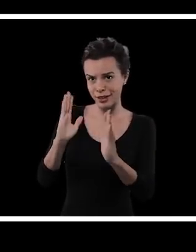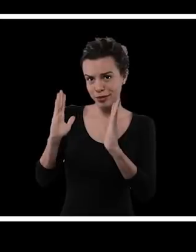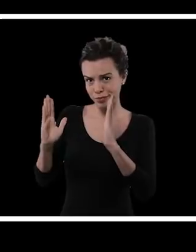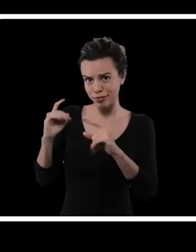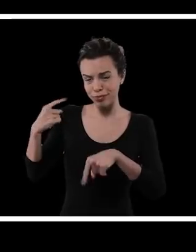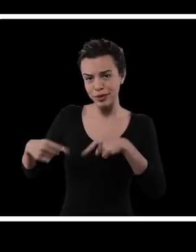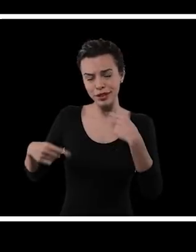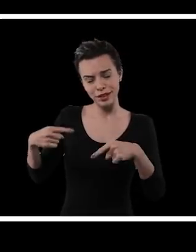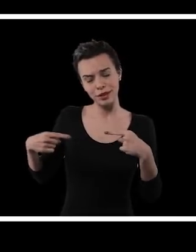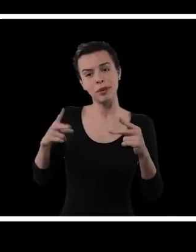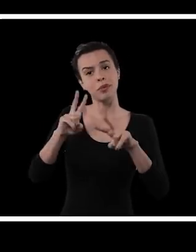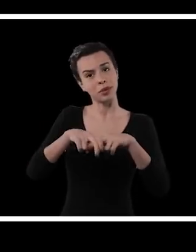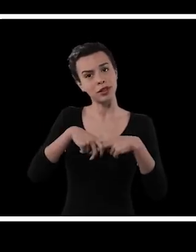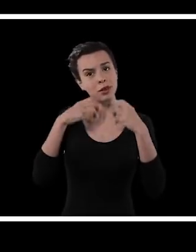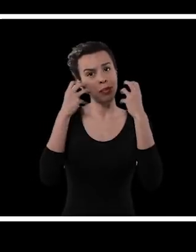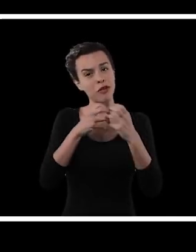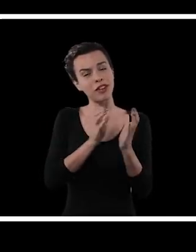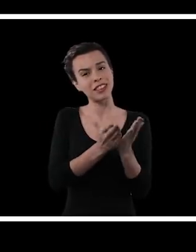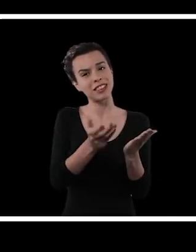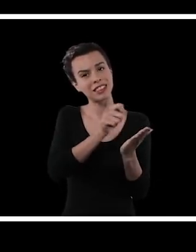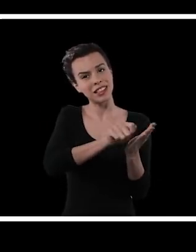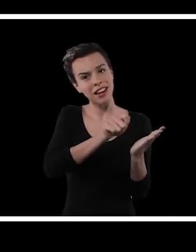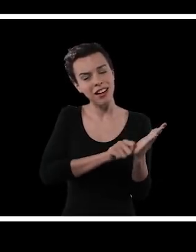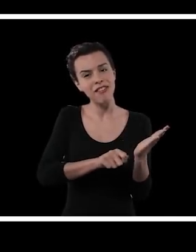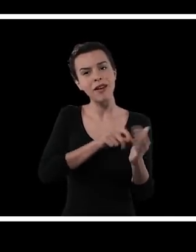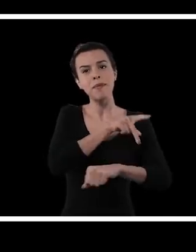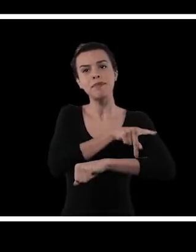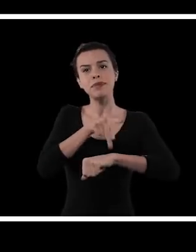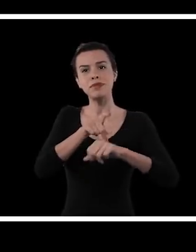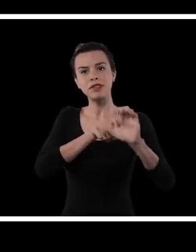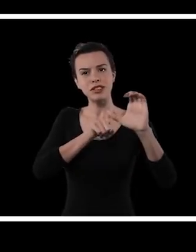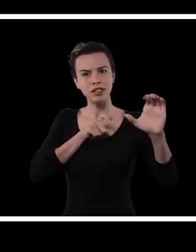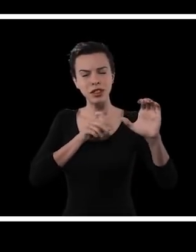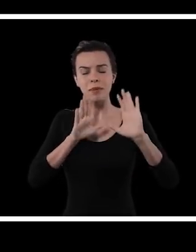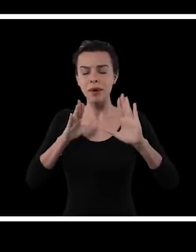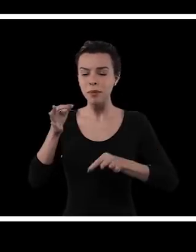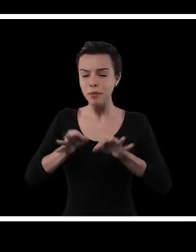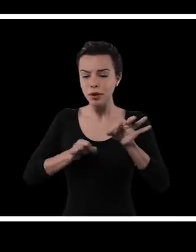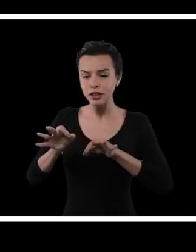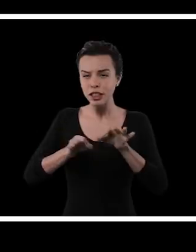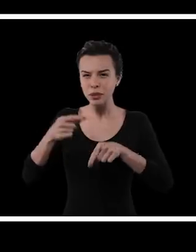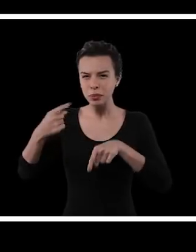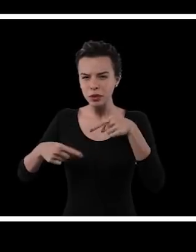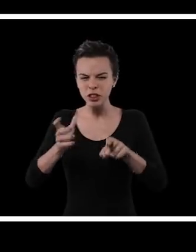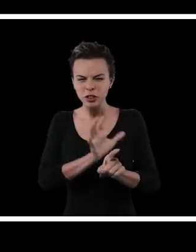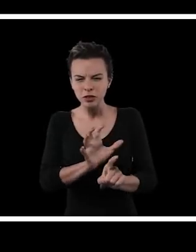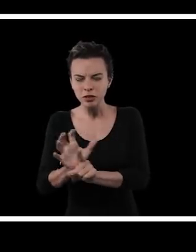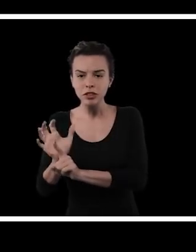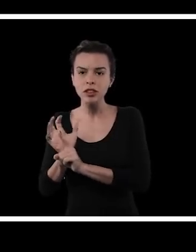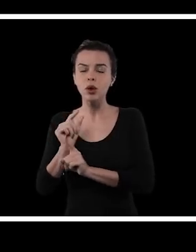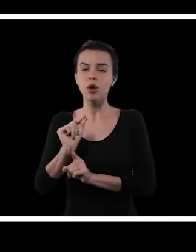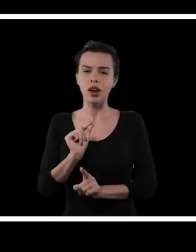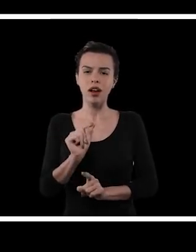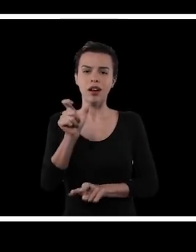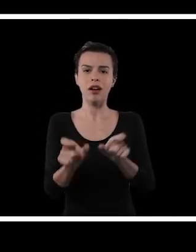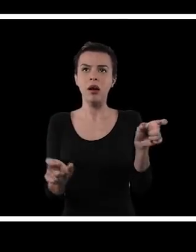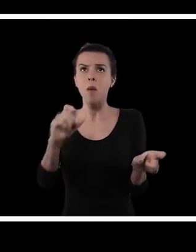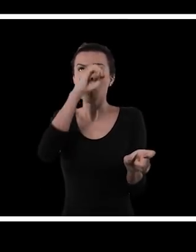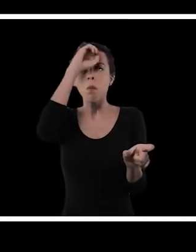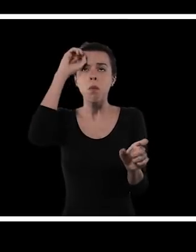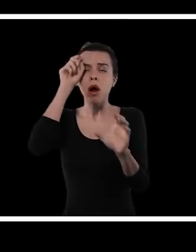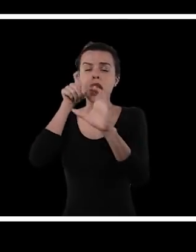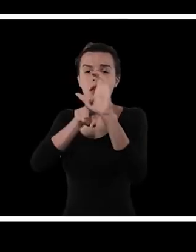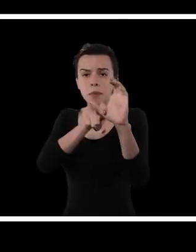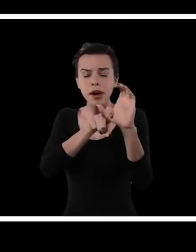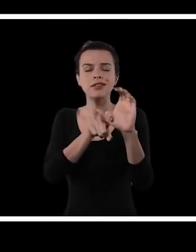por isso que ele vai escrever uma pedagogia da autonomia, porque também isso faz sentido, mas, ao mesmo tempo, mostrando como esse projeto político de formação do ser e sem autonomia